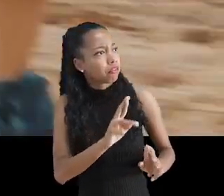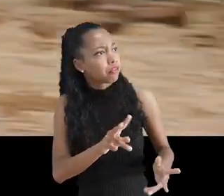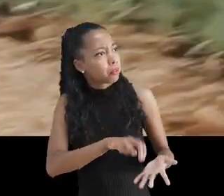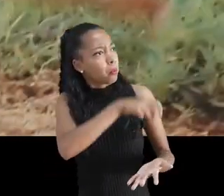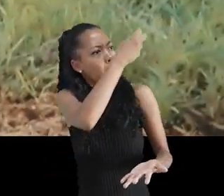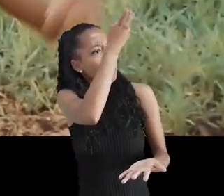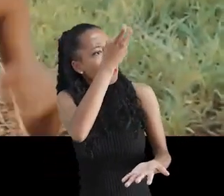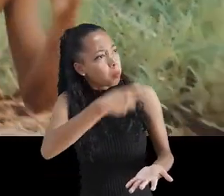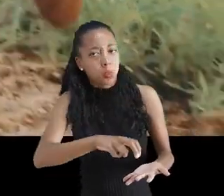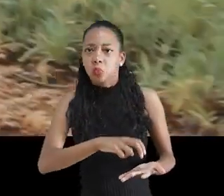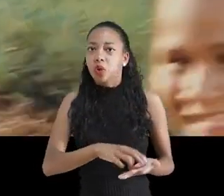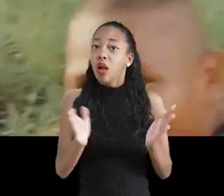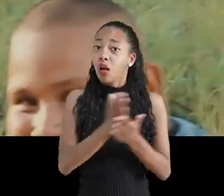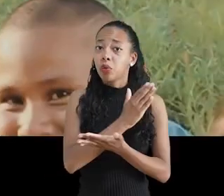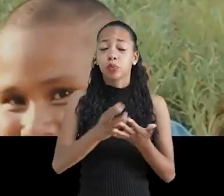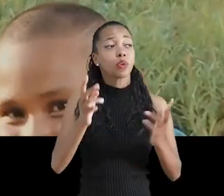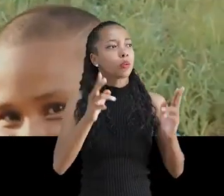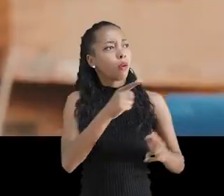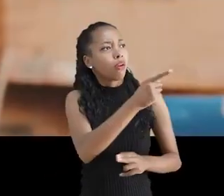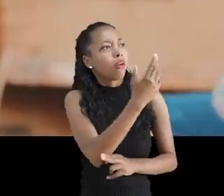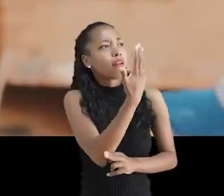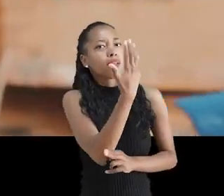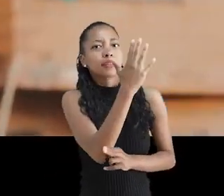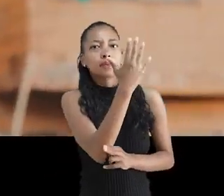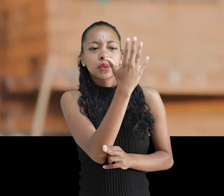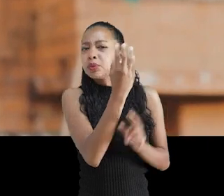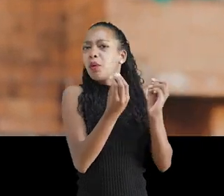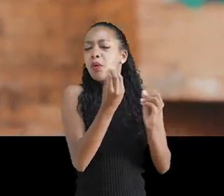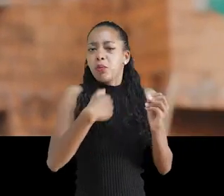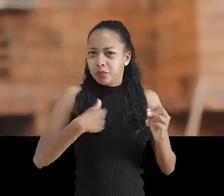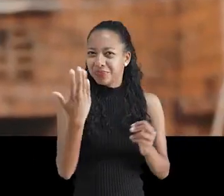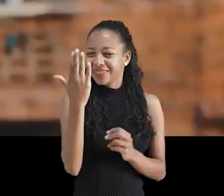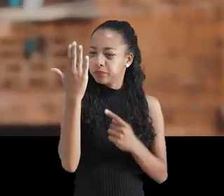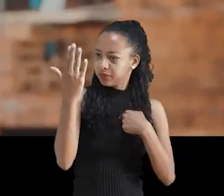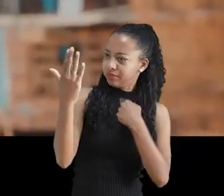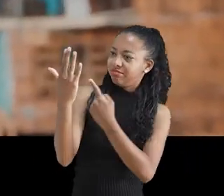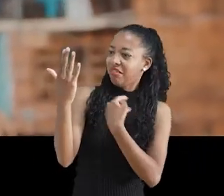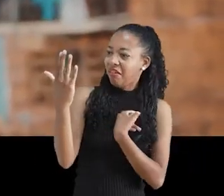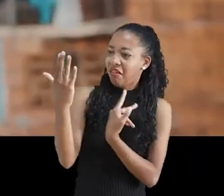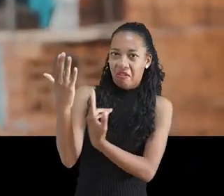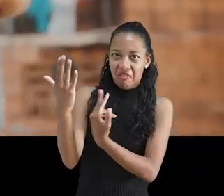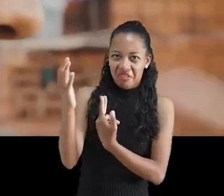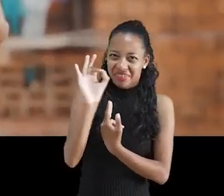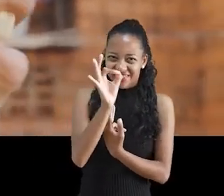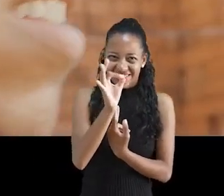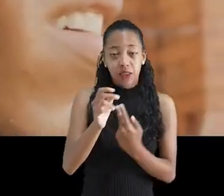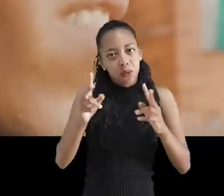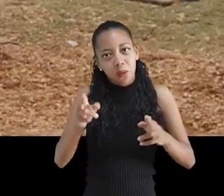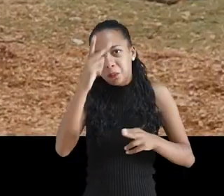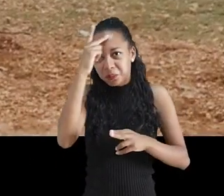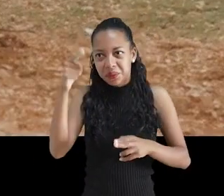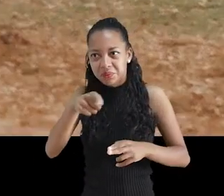n tem gente que olha pra gente como um espelho pessoas passam assim quero ser igual aquele menino ali tá fazendo aquela acrobacia